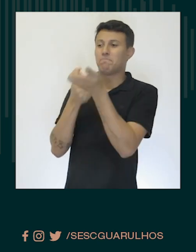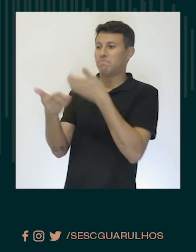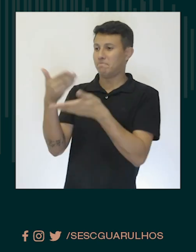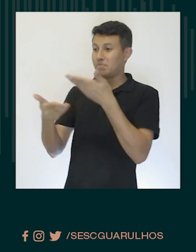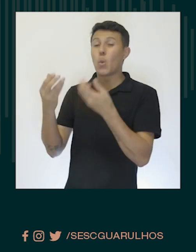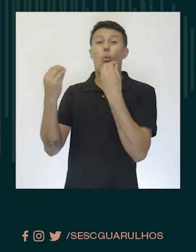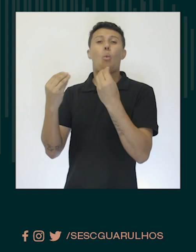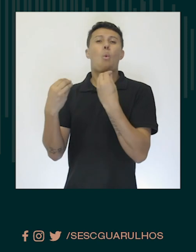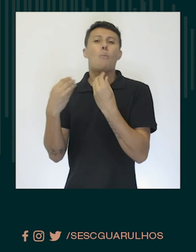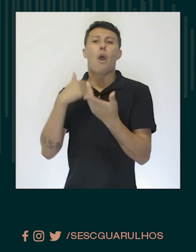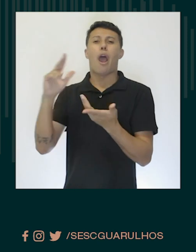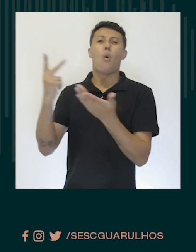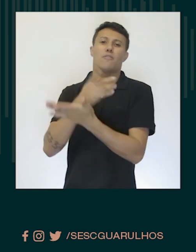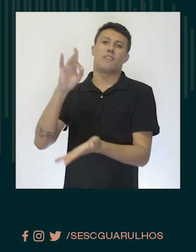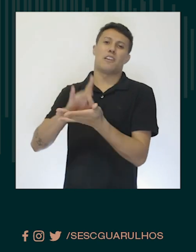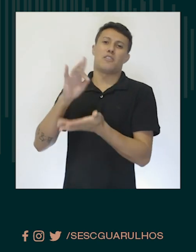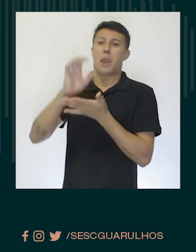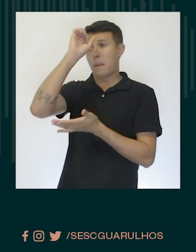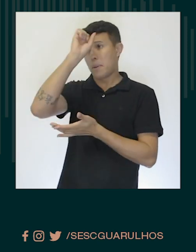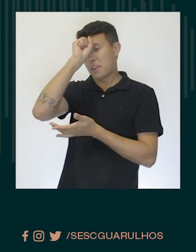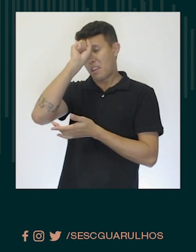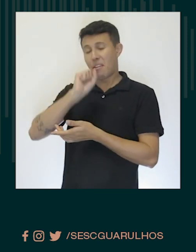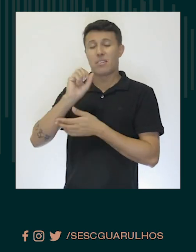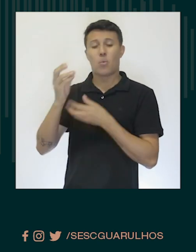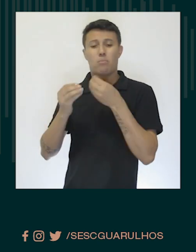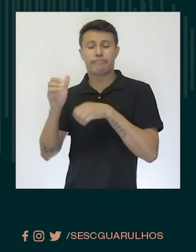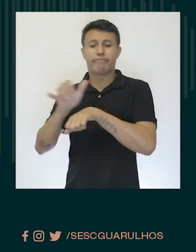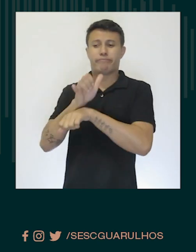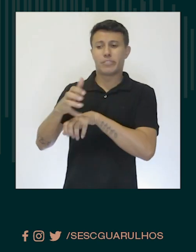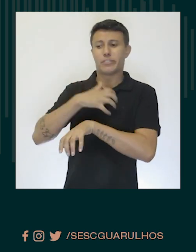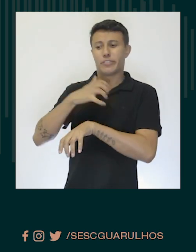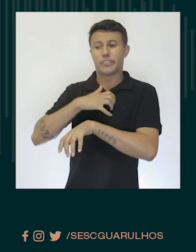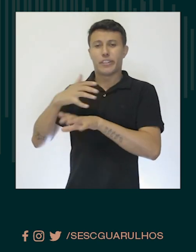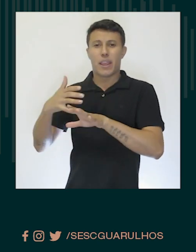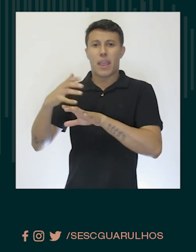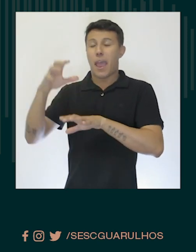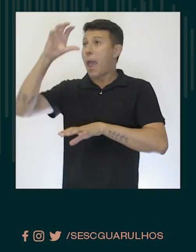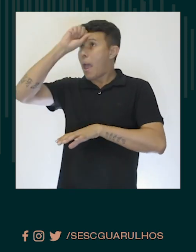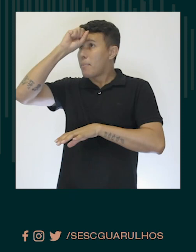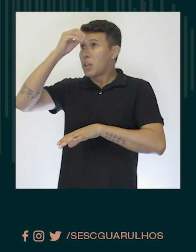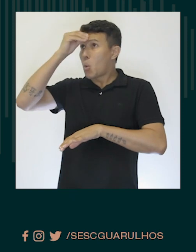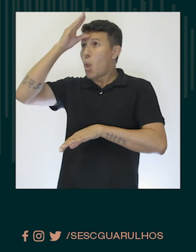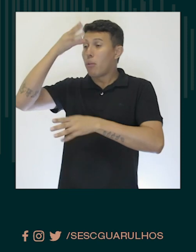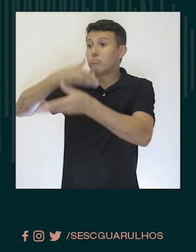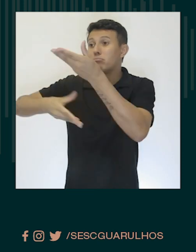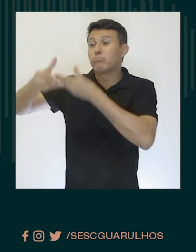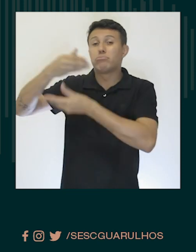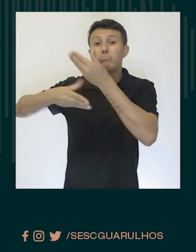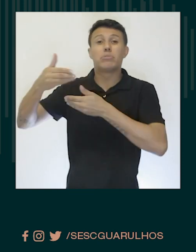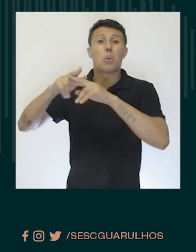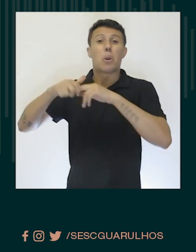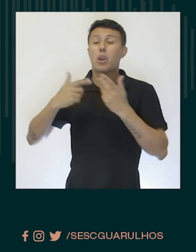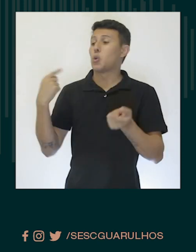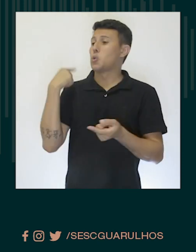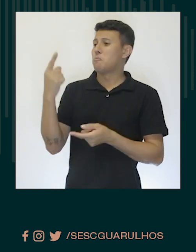forma de difundir o conhecimento. Quando a gente vê um dos nossos realizando, é